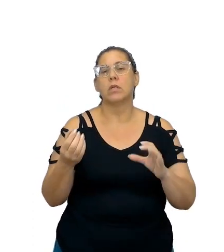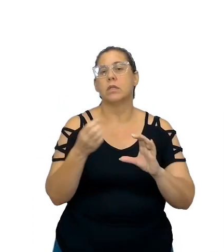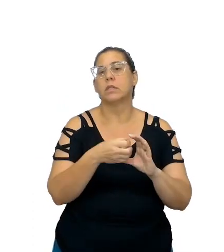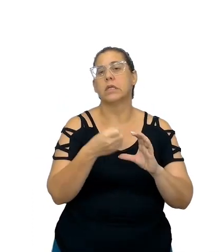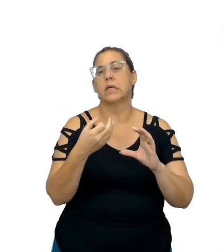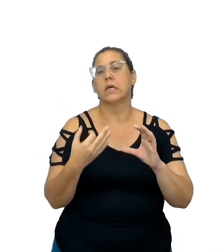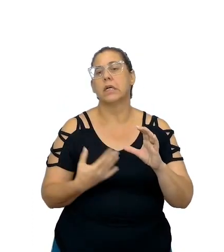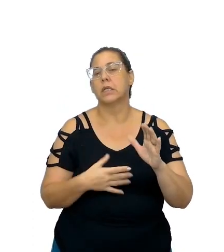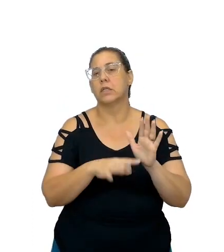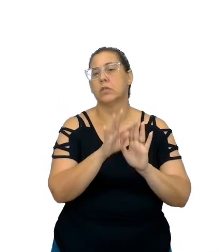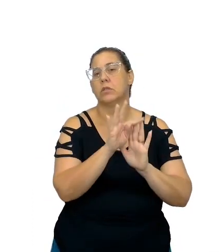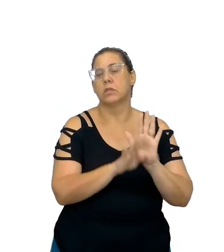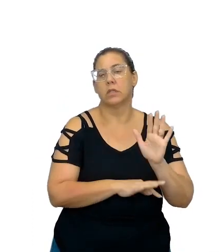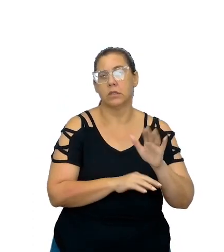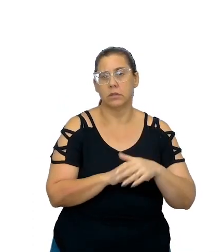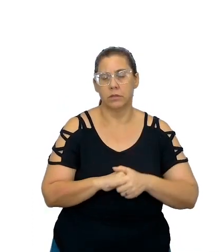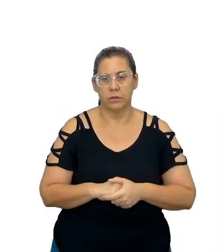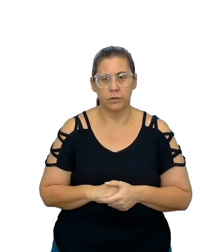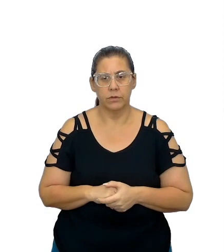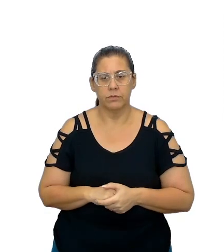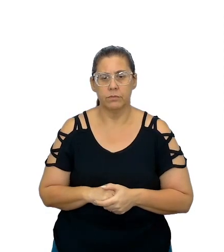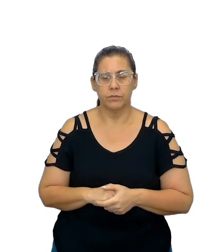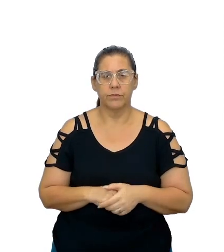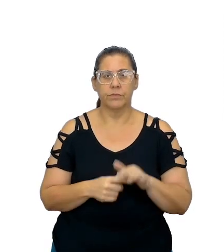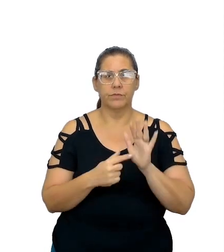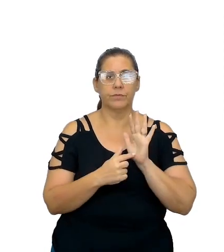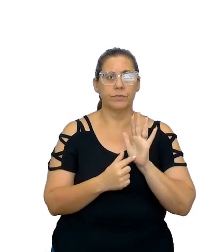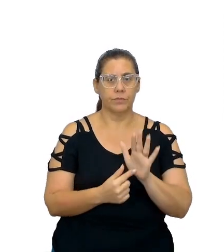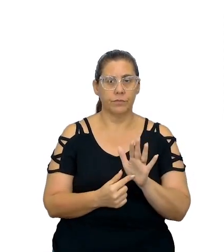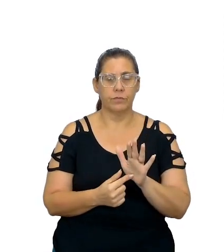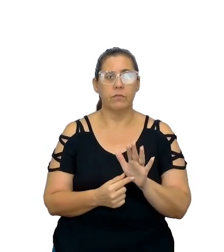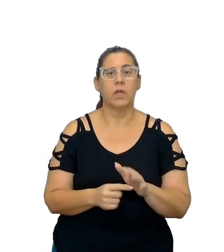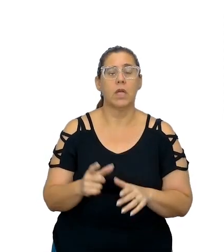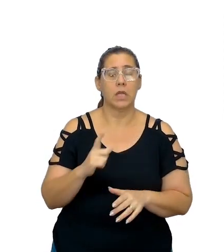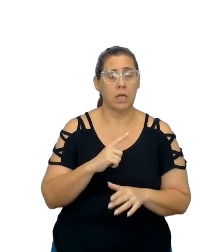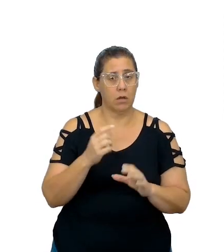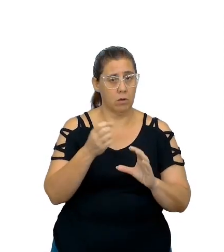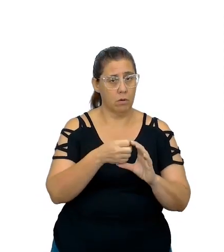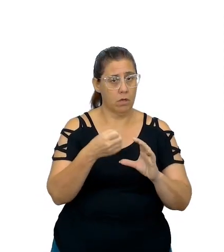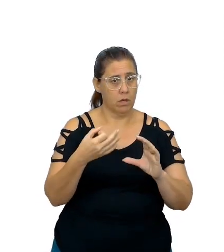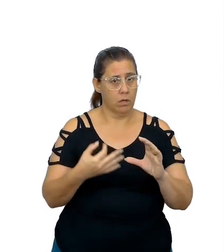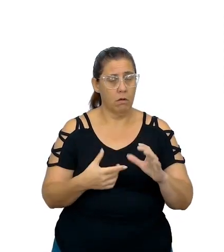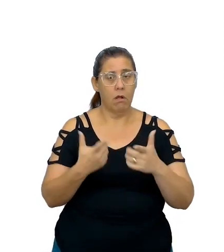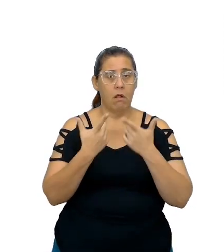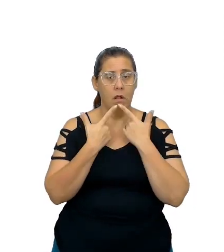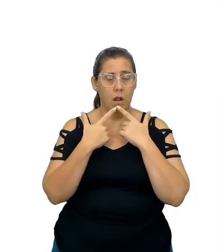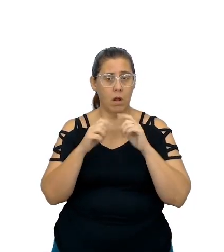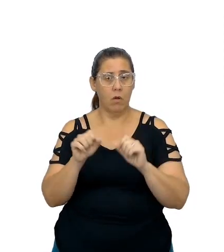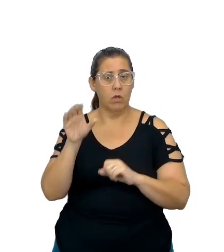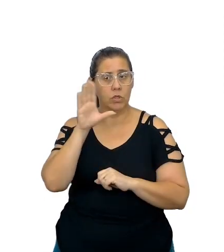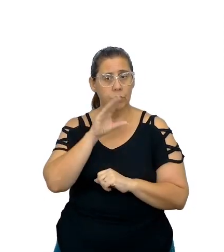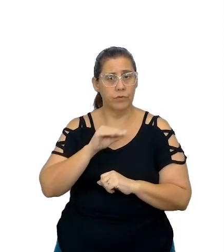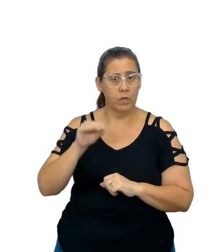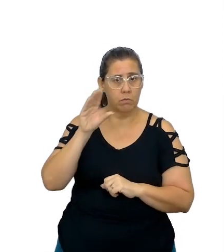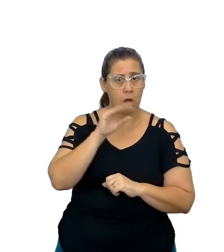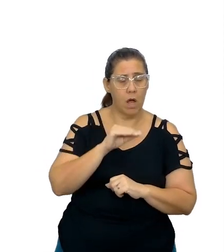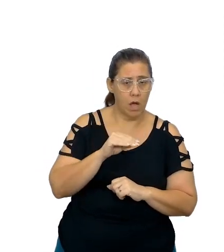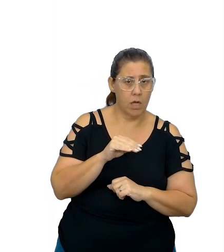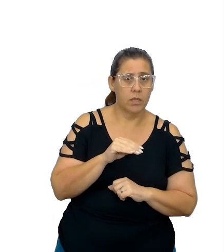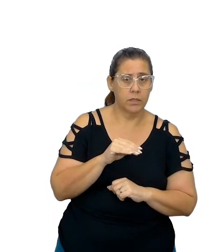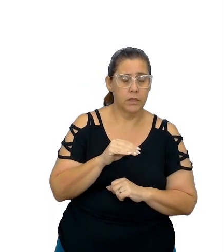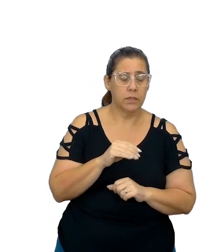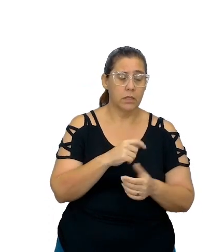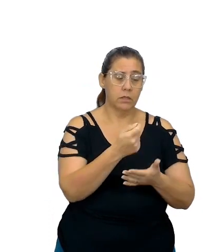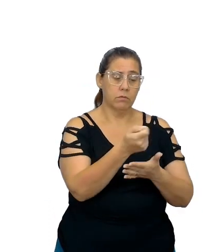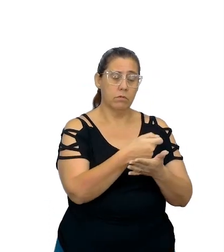características desses textos, né? Trazendo aqui que eles têm como características as linguagens verbais, orais e